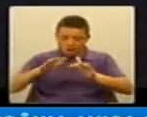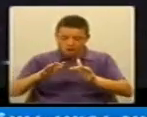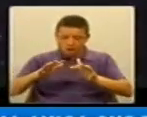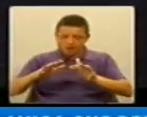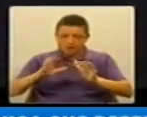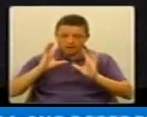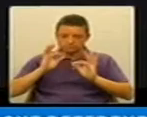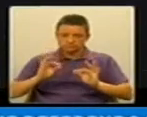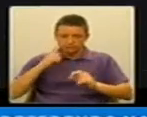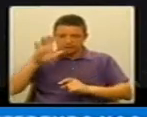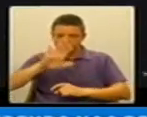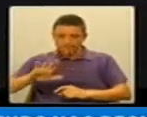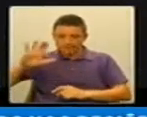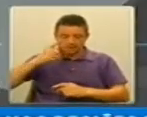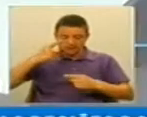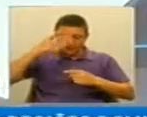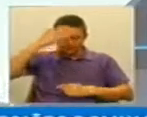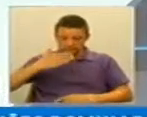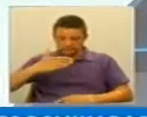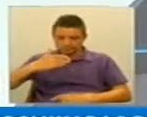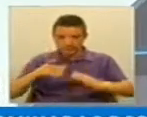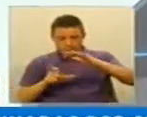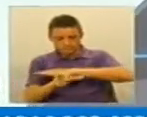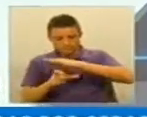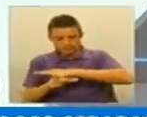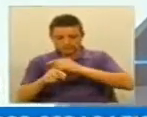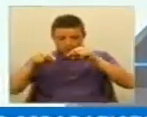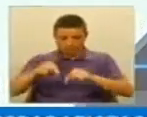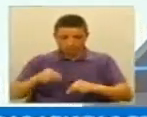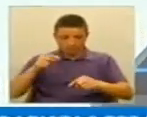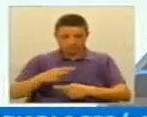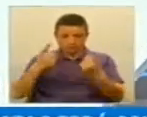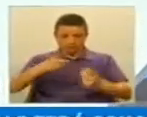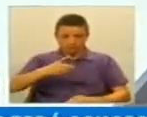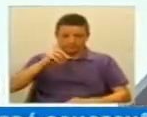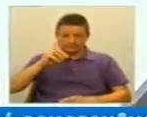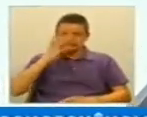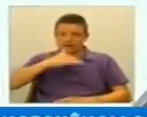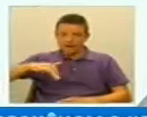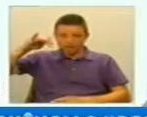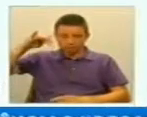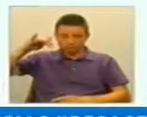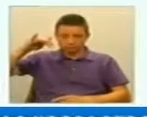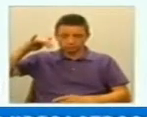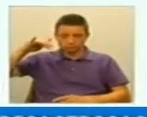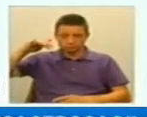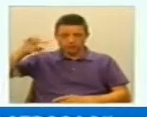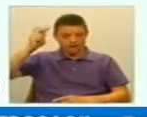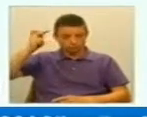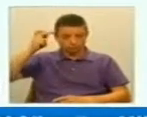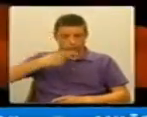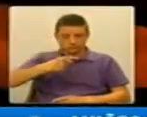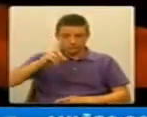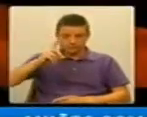uma nota ainda para a imagem da semana. A imagem da semana é um vídeo só para celebrar que hoje faria 96 anos um dos mais notáveis cientistas do nosso